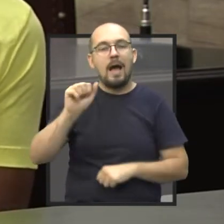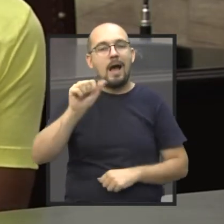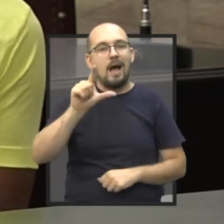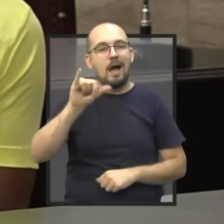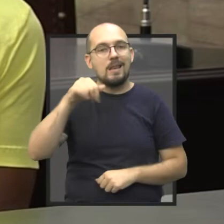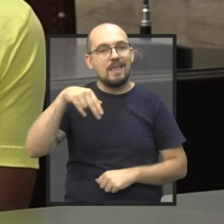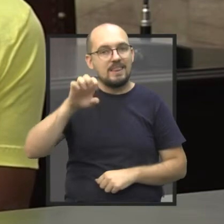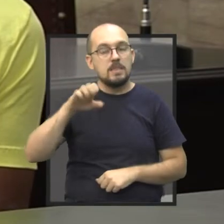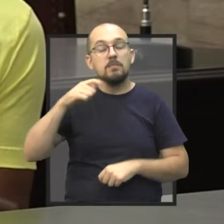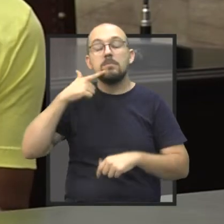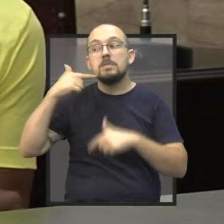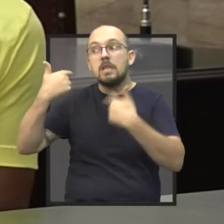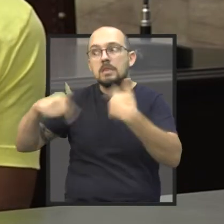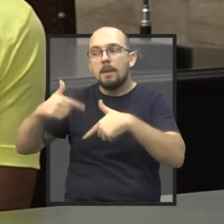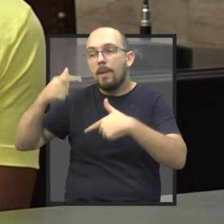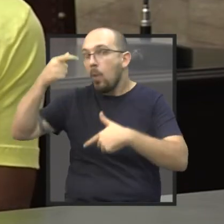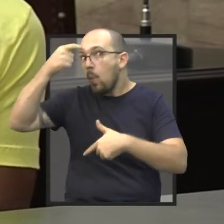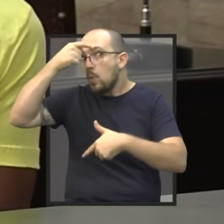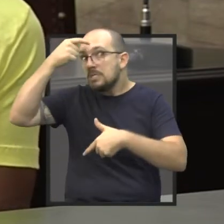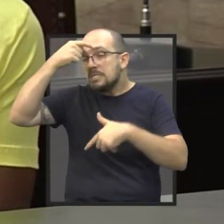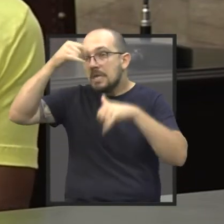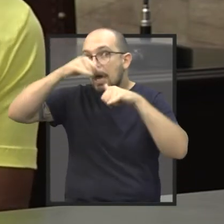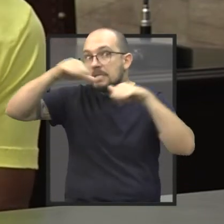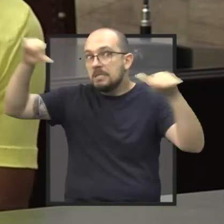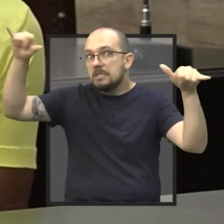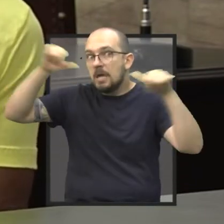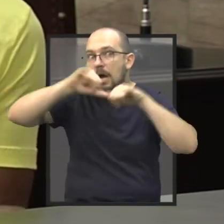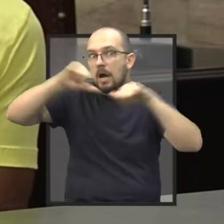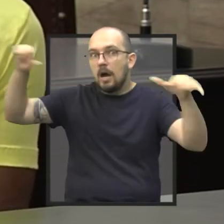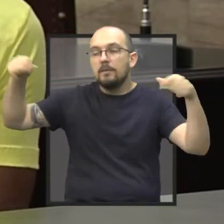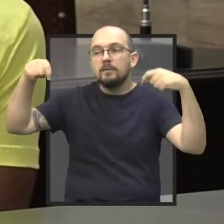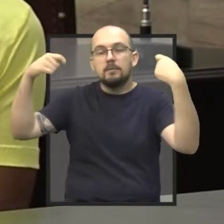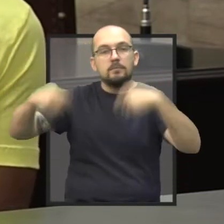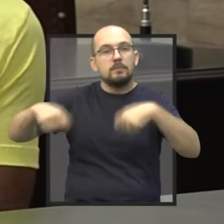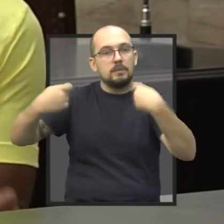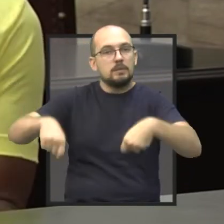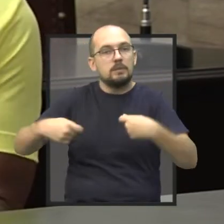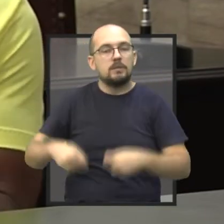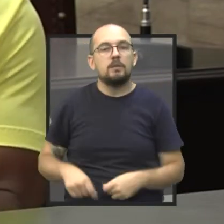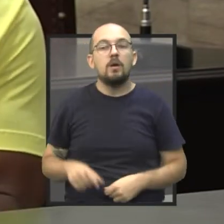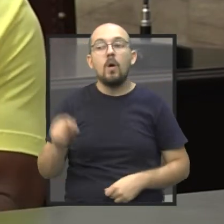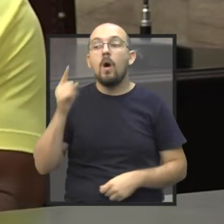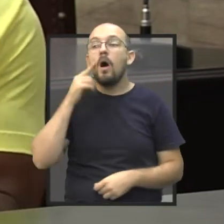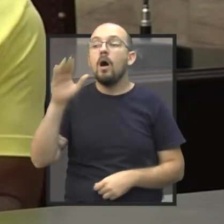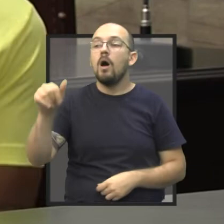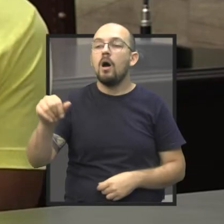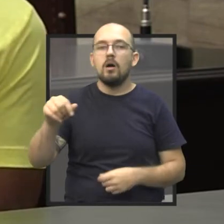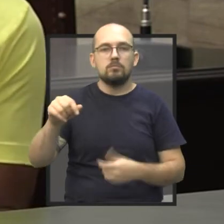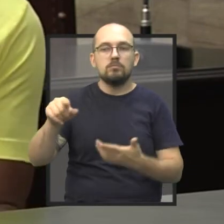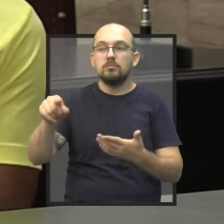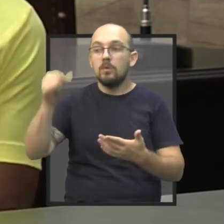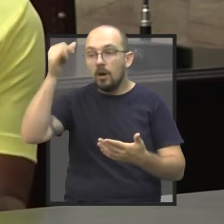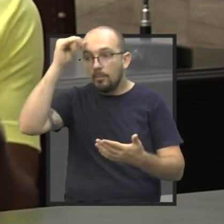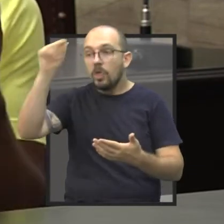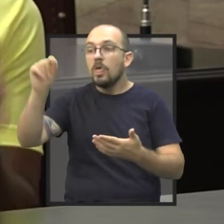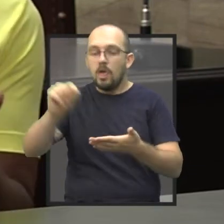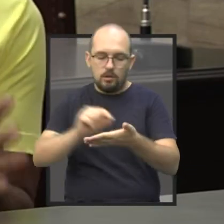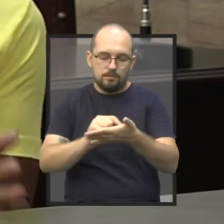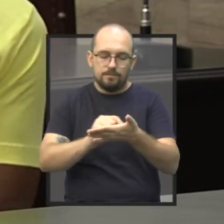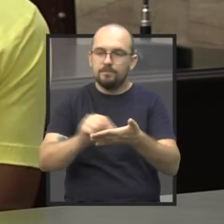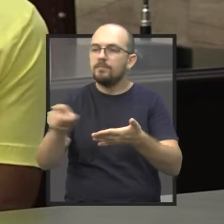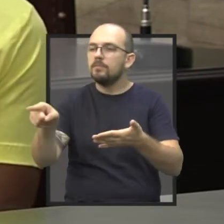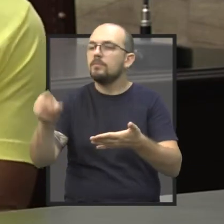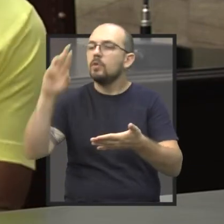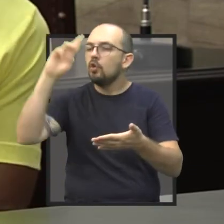um trabalho de conscientização. Com um trabalho de conscientização, de anotar os animais, ver que tem.